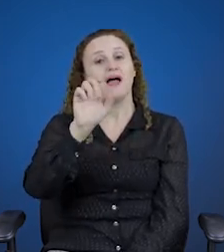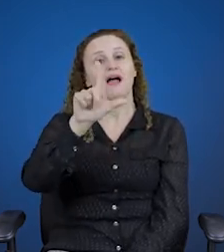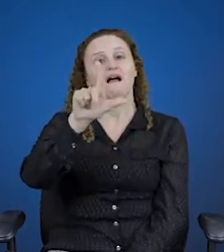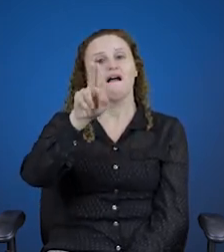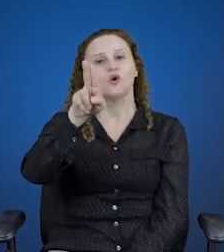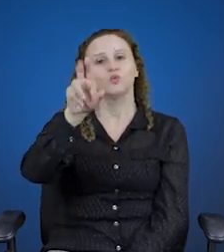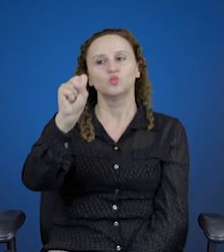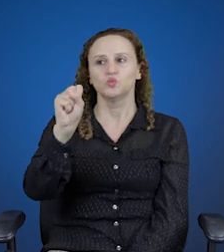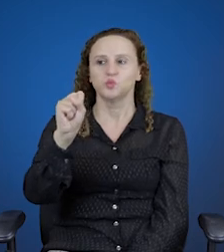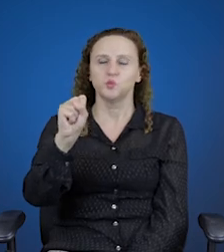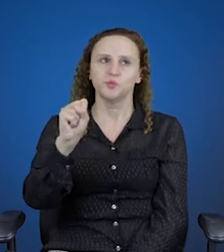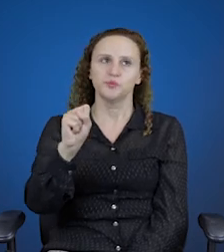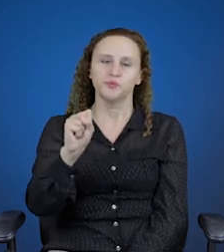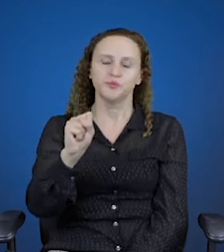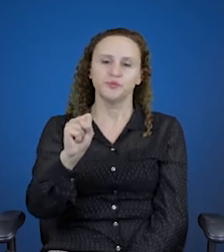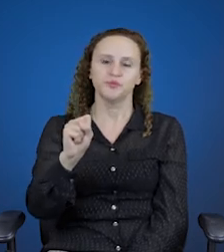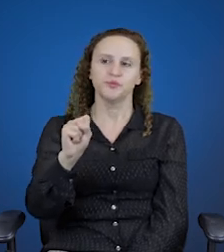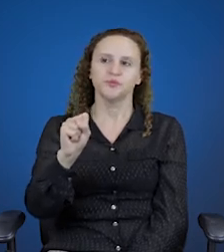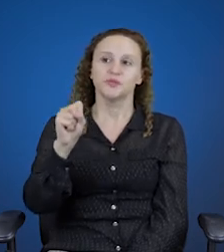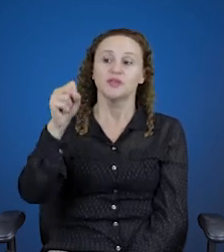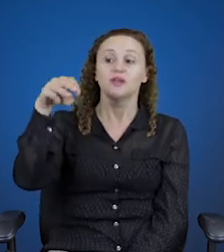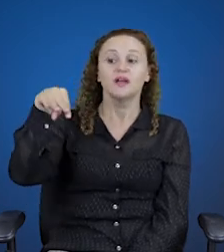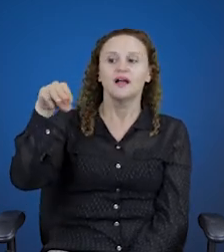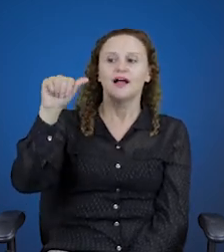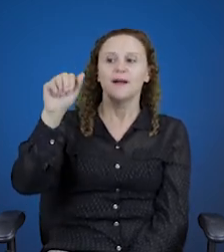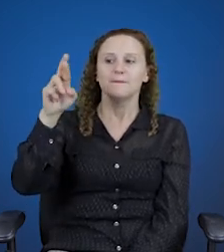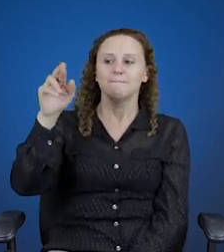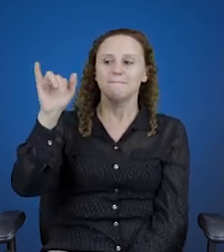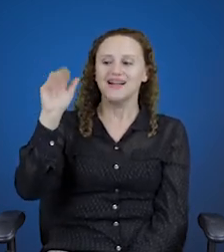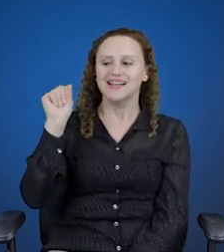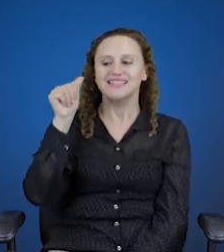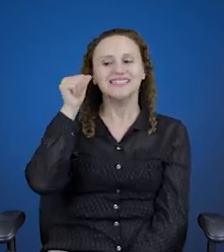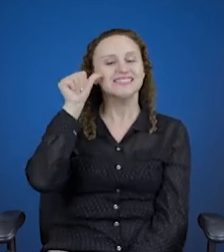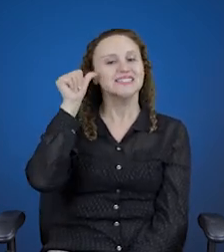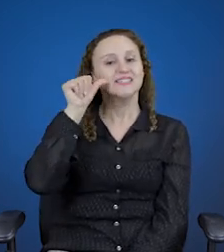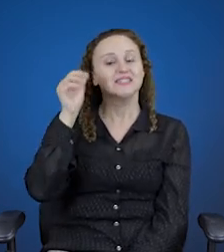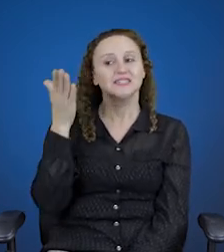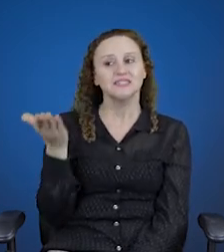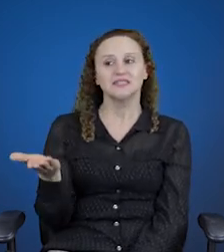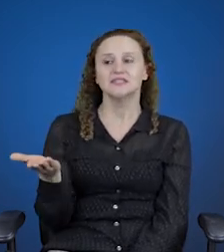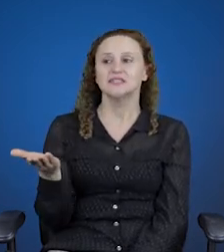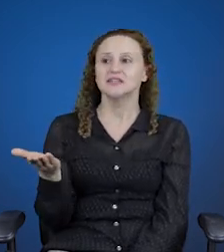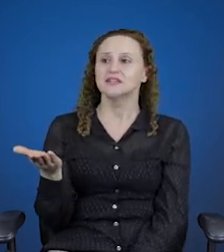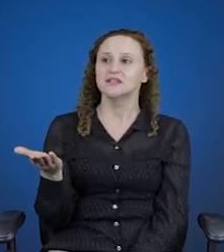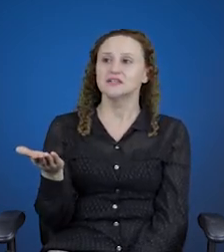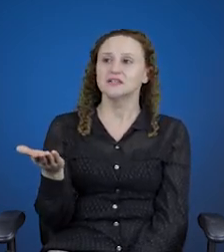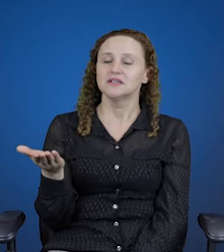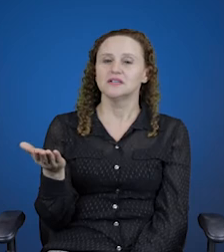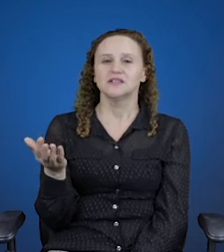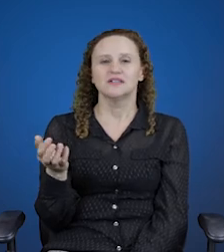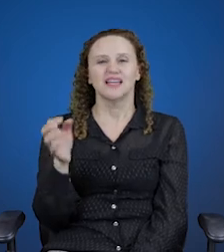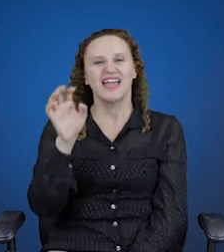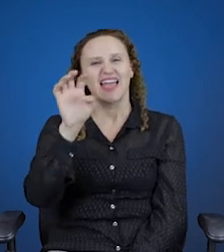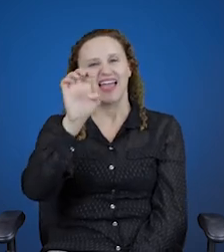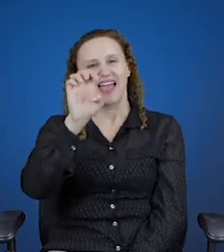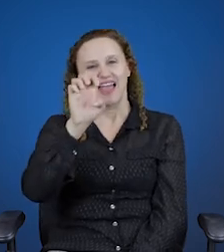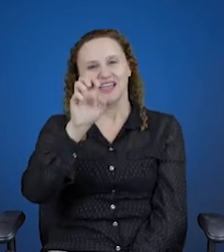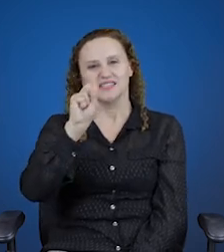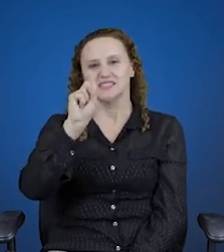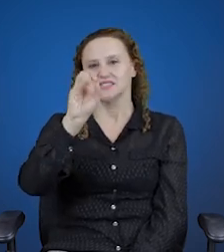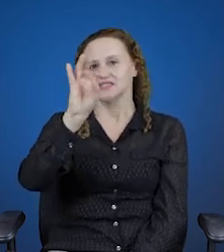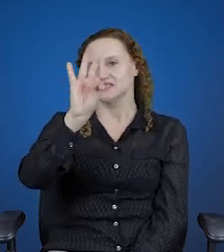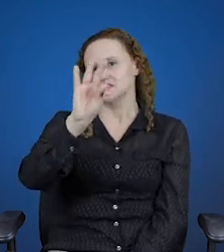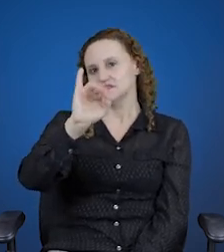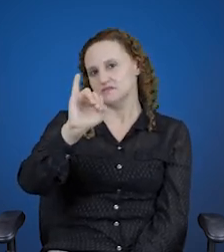belos do latim Então se refere a Maria Maria é feminino Maria